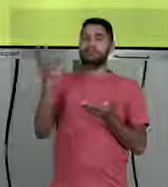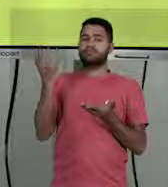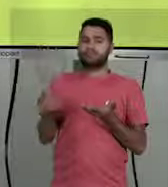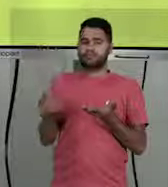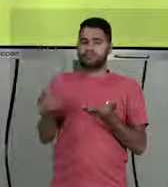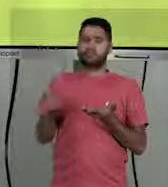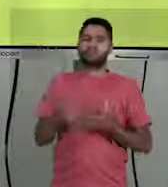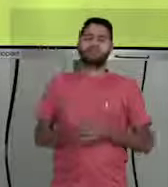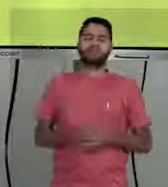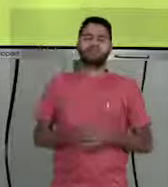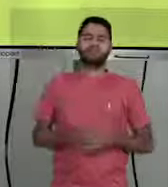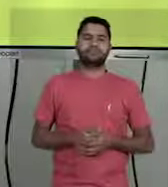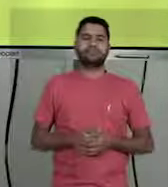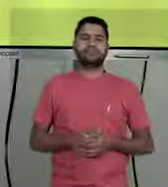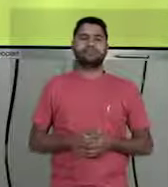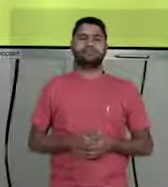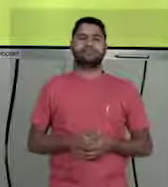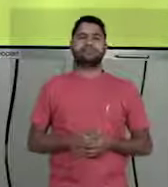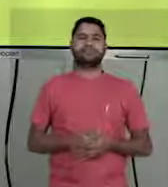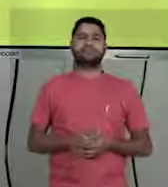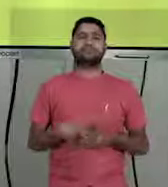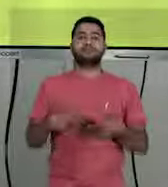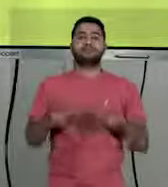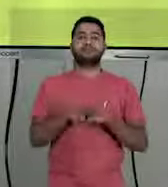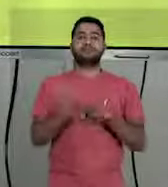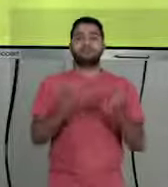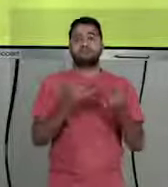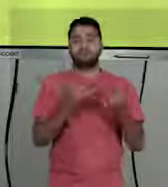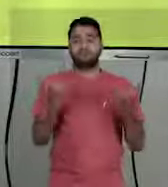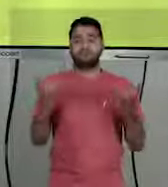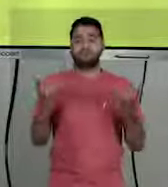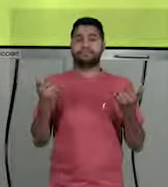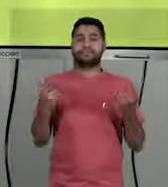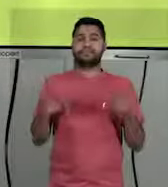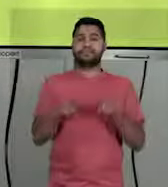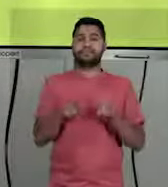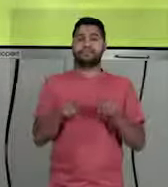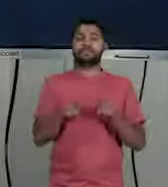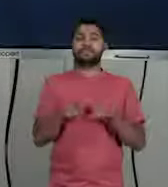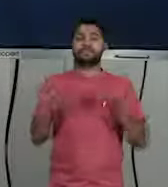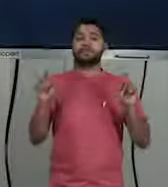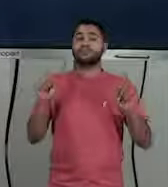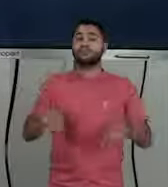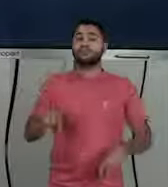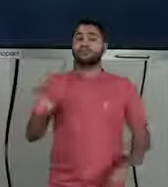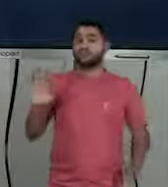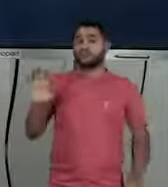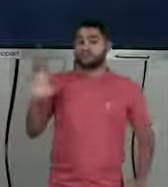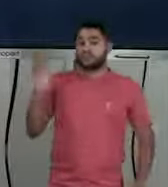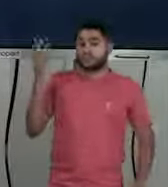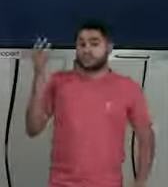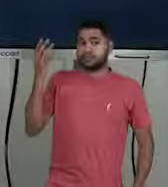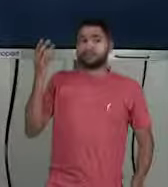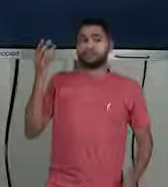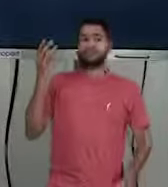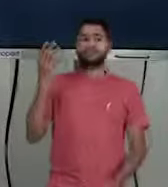funcione através da energia elétrica. E ele só é possível acontecer, né, ele só